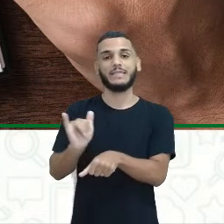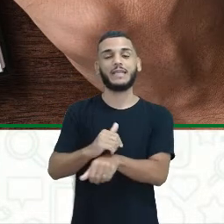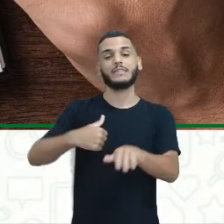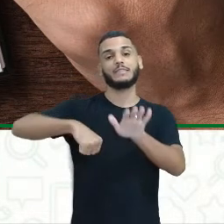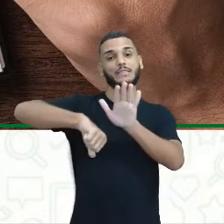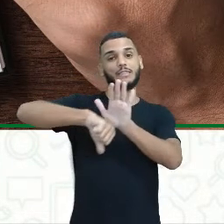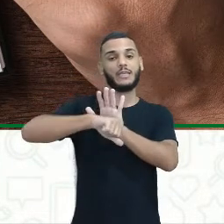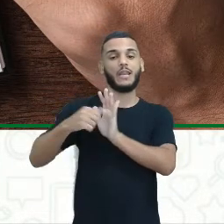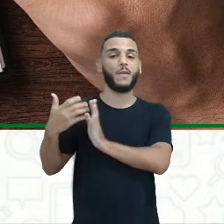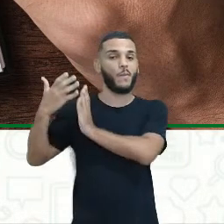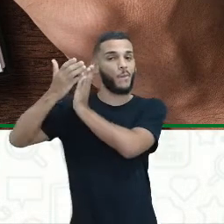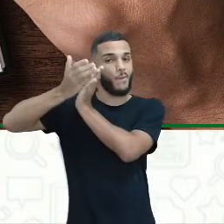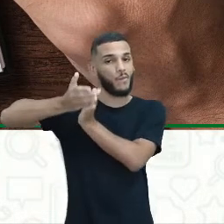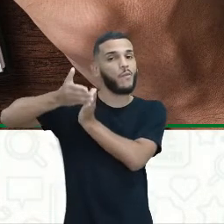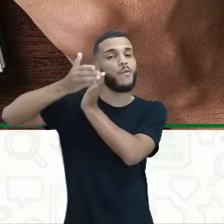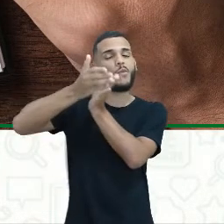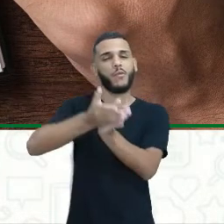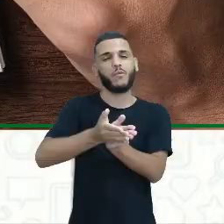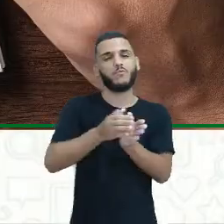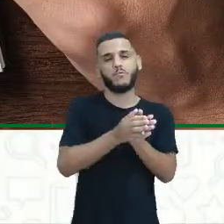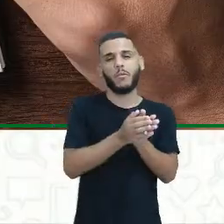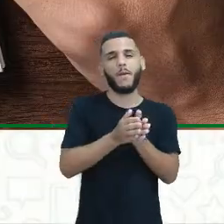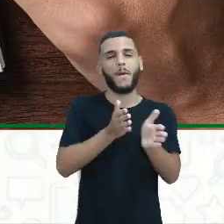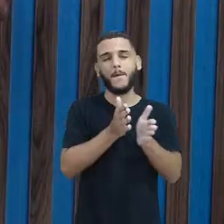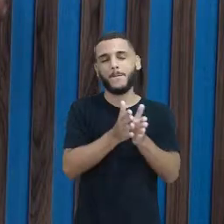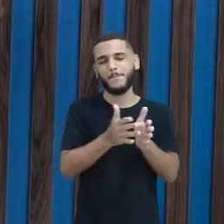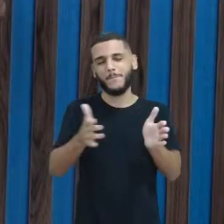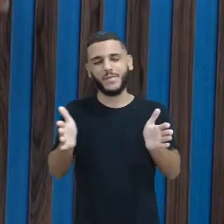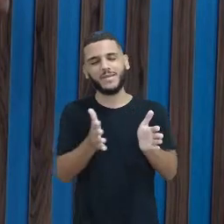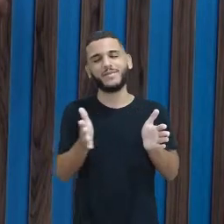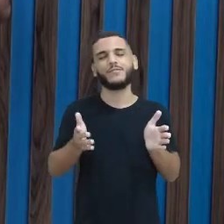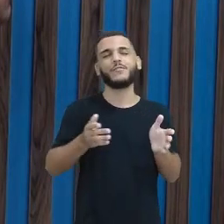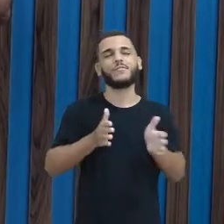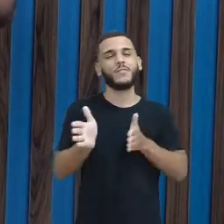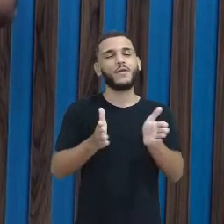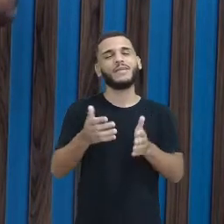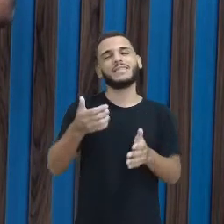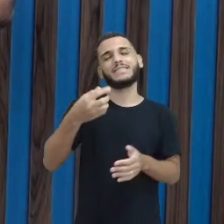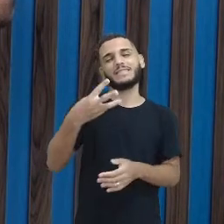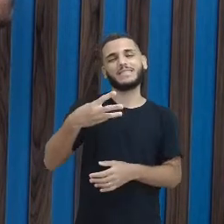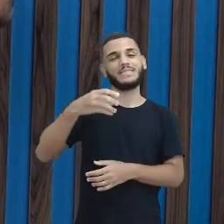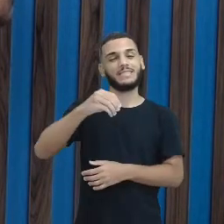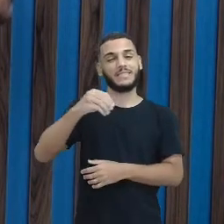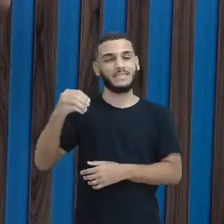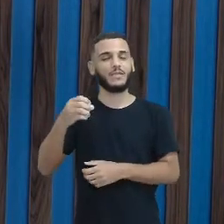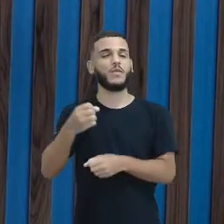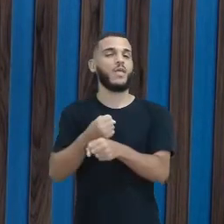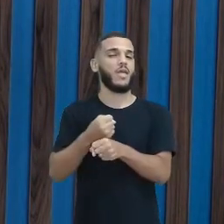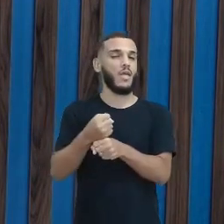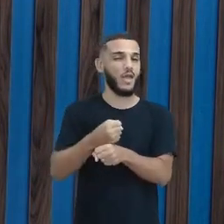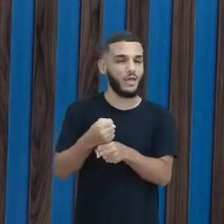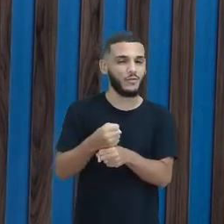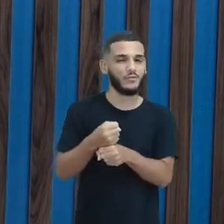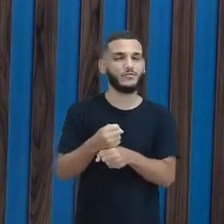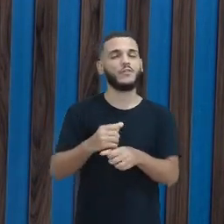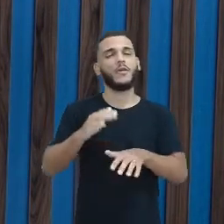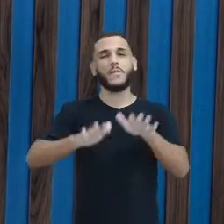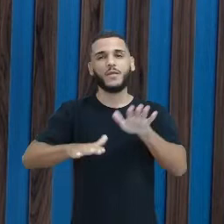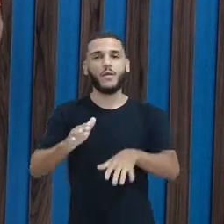mais de 300 anos, mais ou menos 4,8 milhões de africanos